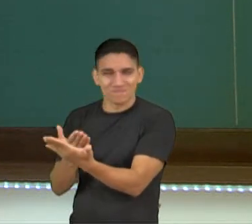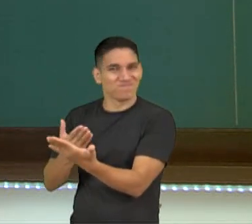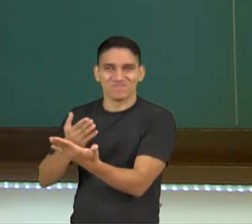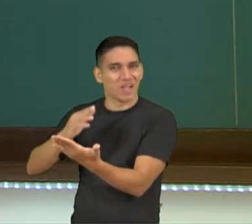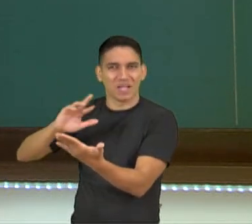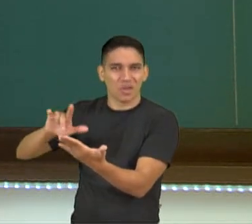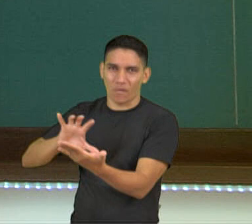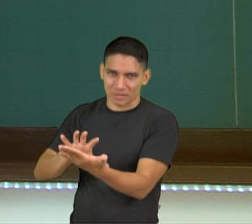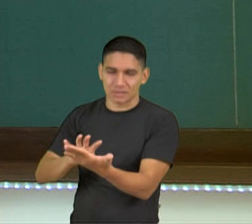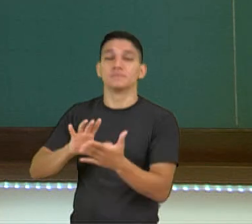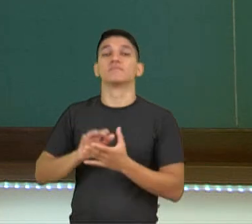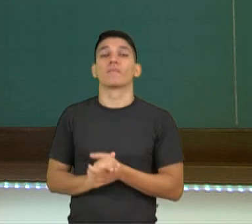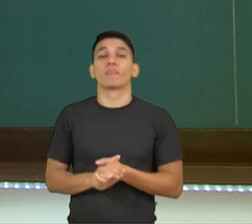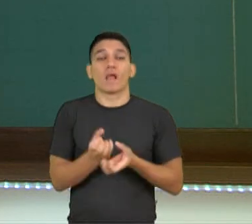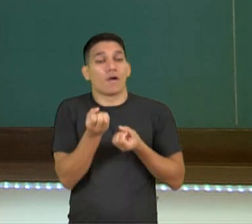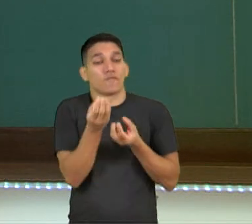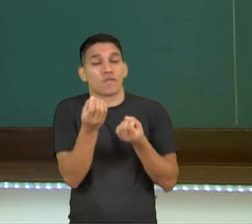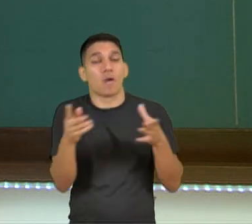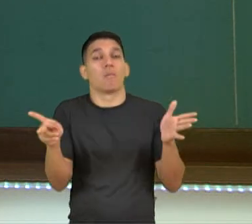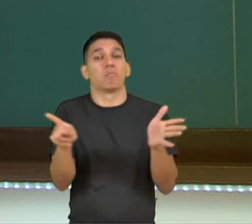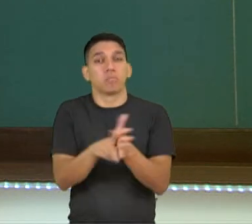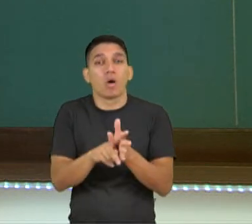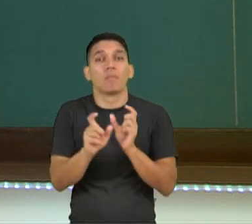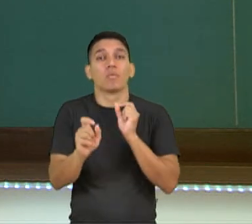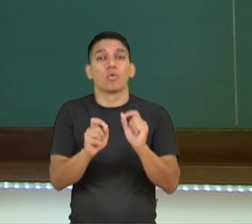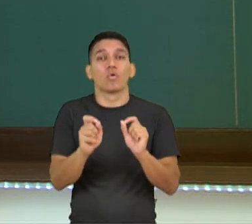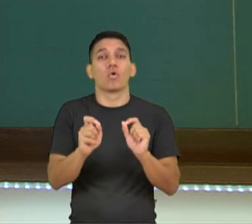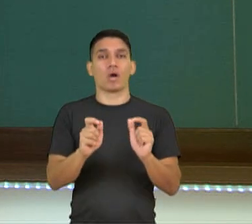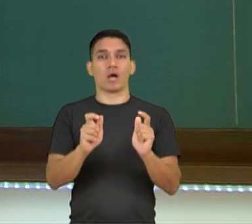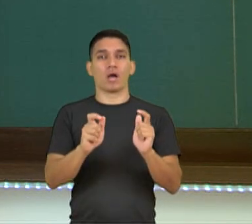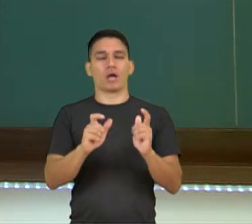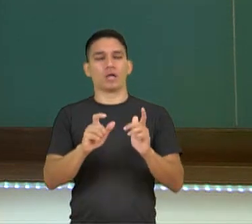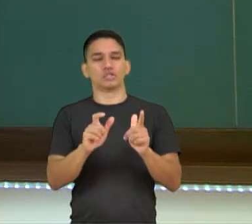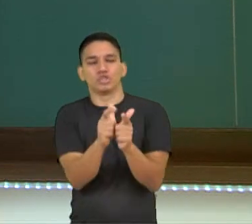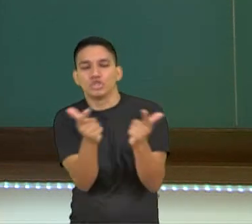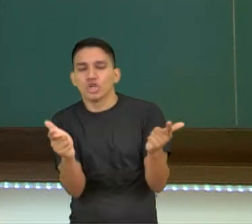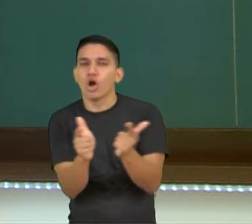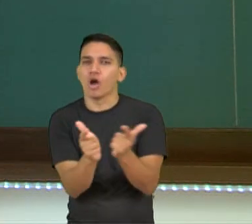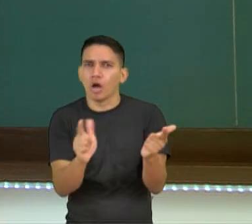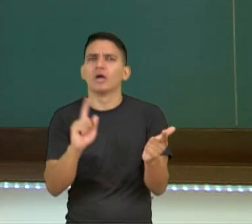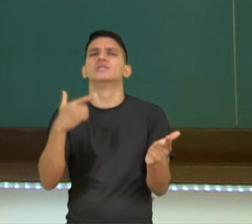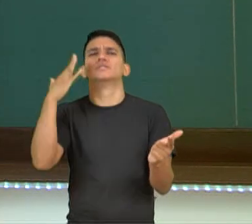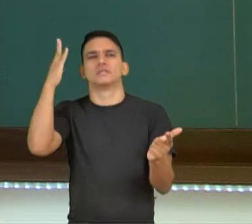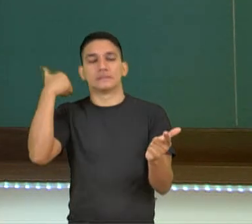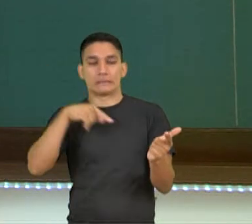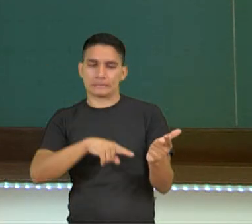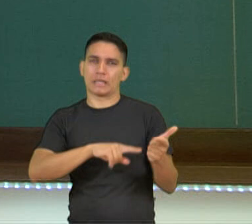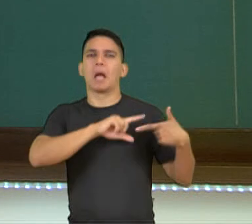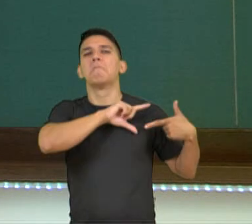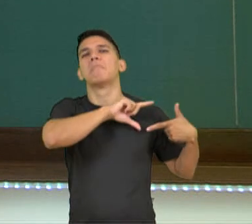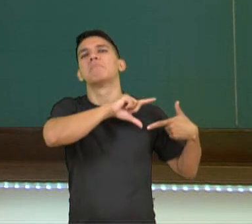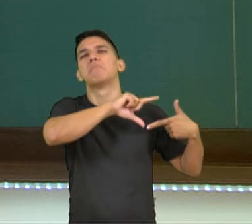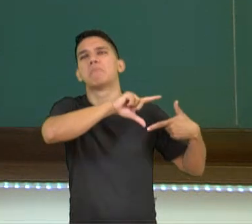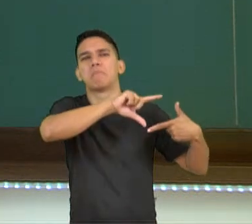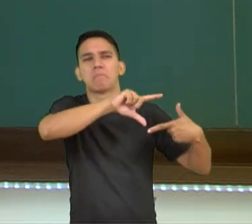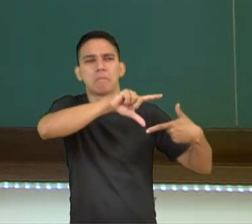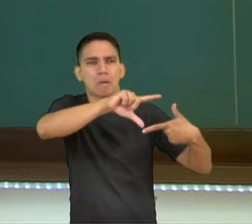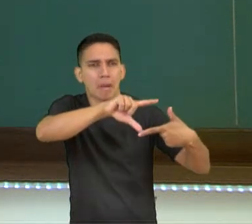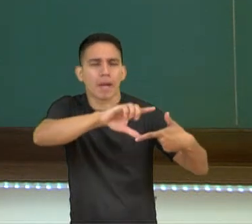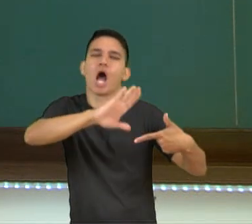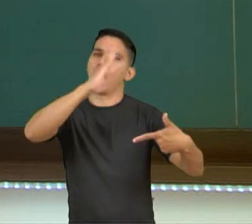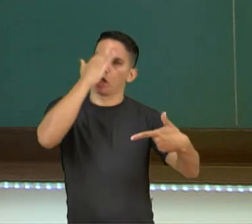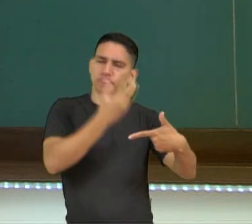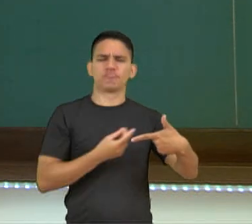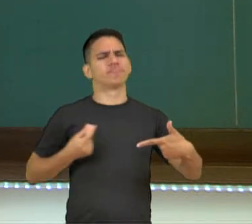ser veiculada por jornais que a gente reconhece pela seriedade, e então elas serão mais confiáveis.